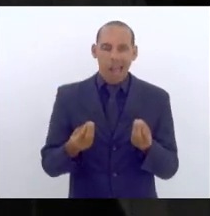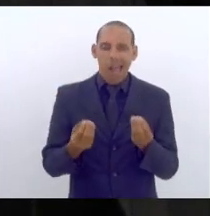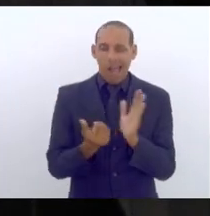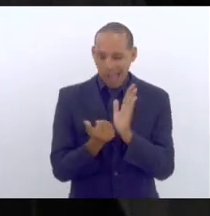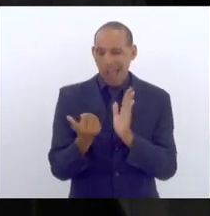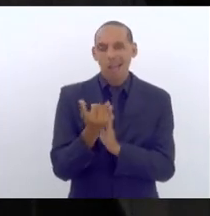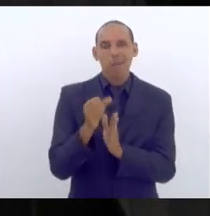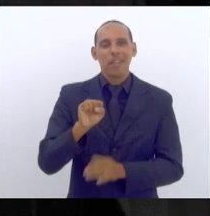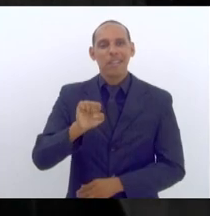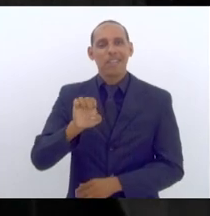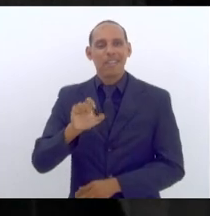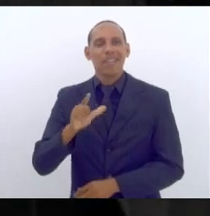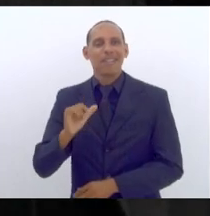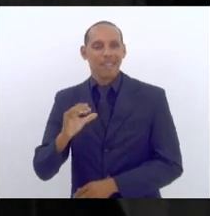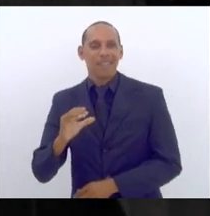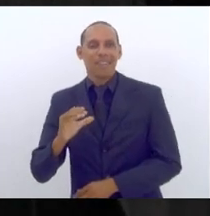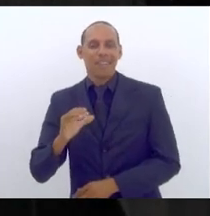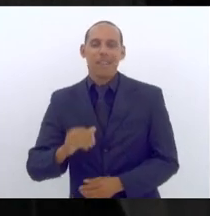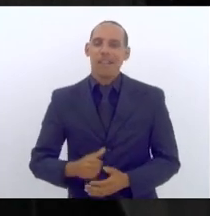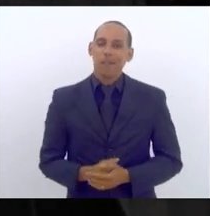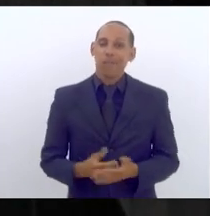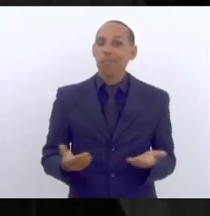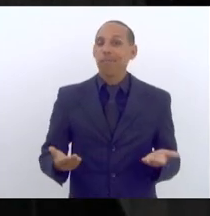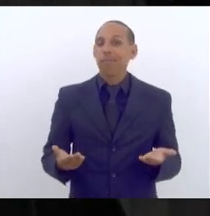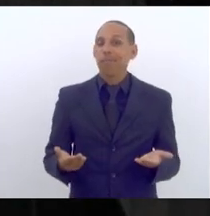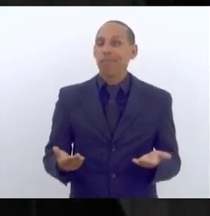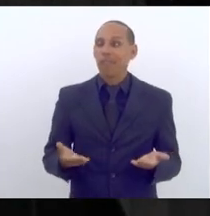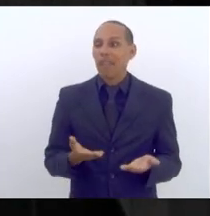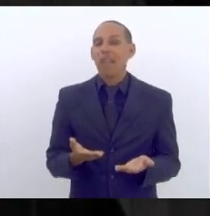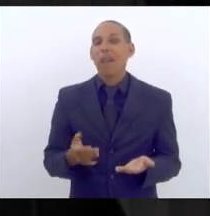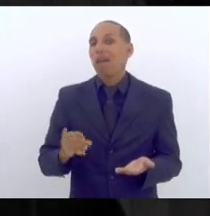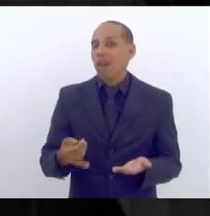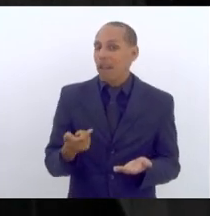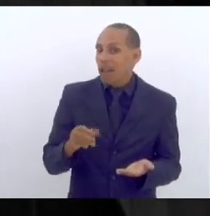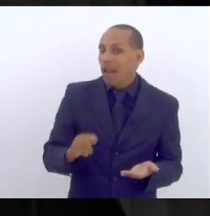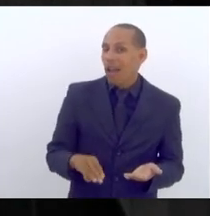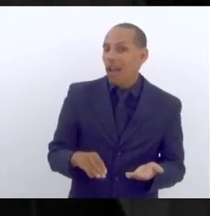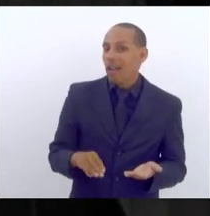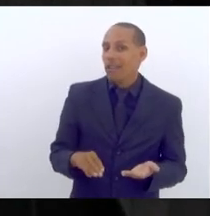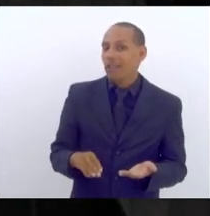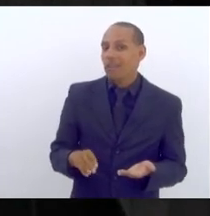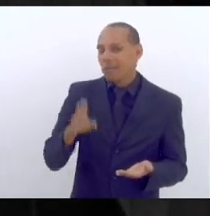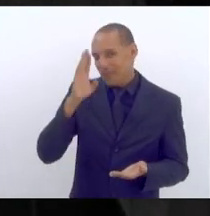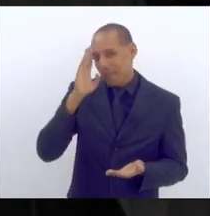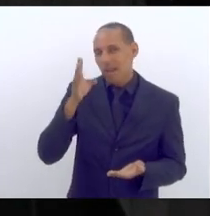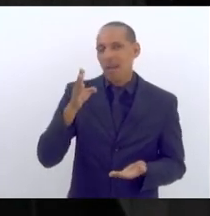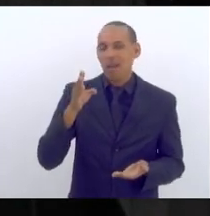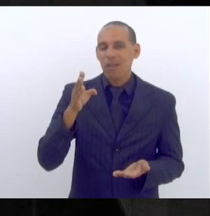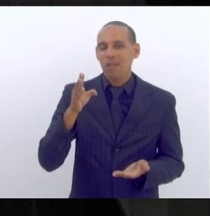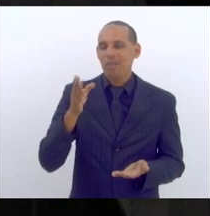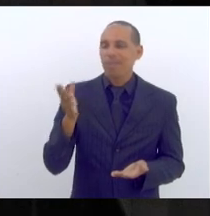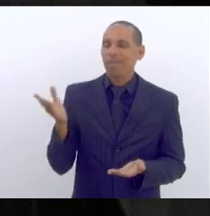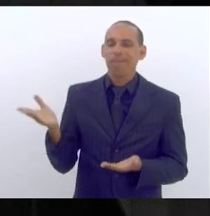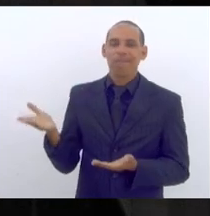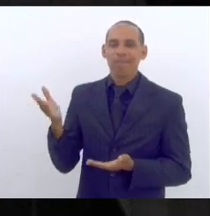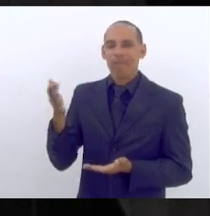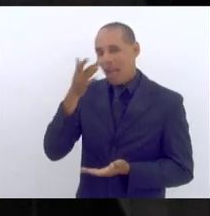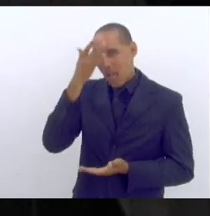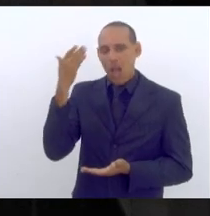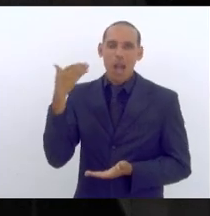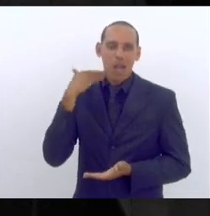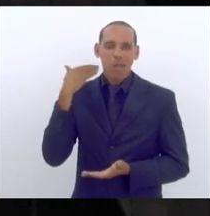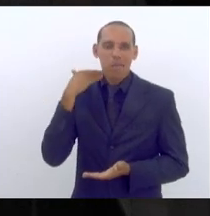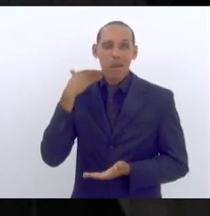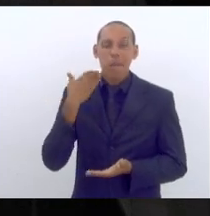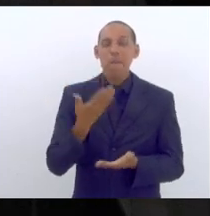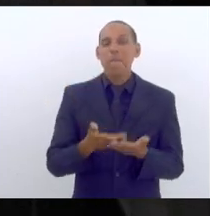e aumenta a taxa SELIC quem é que ganha principalmente os banqueiros quem é